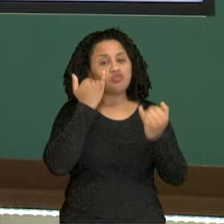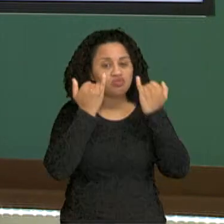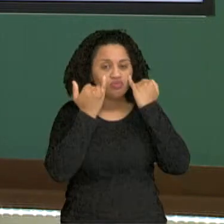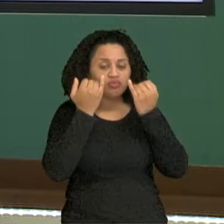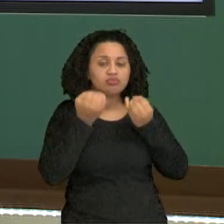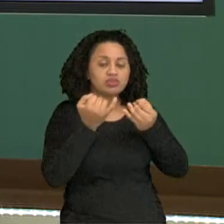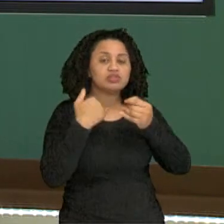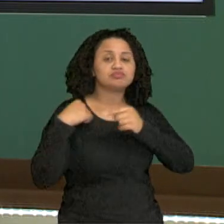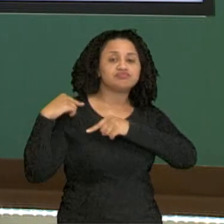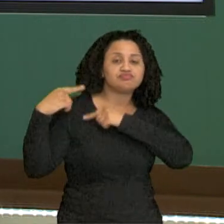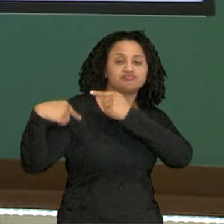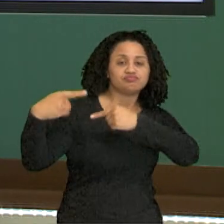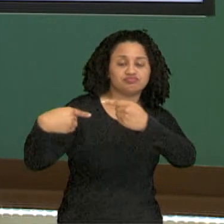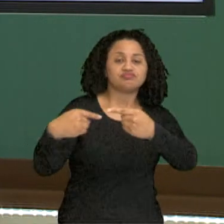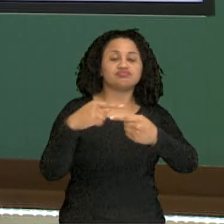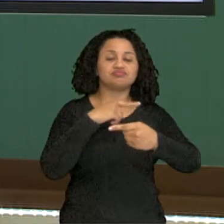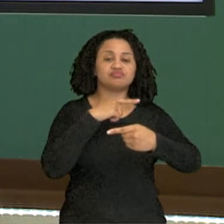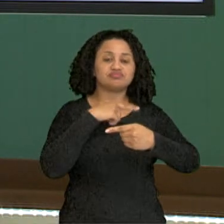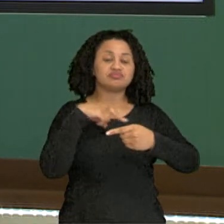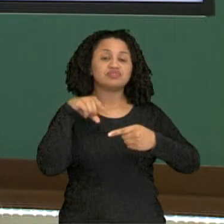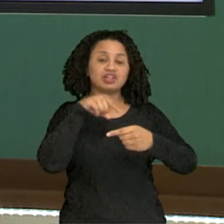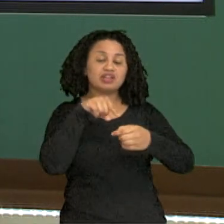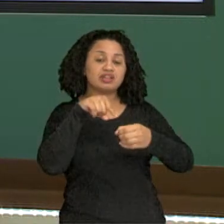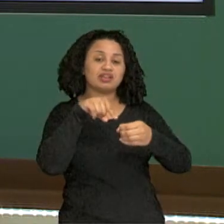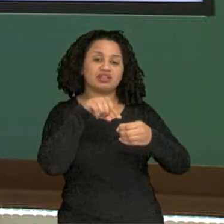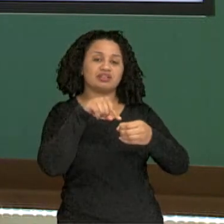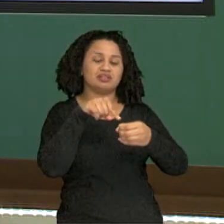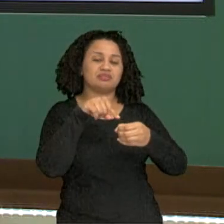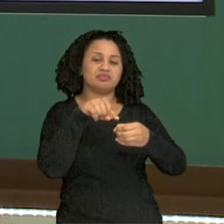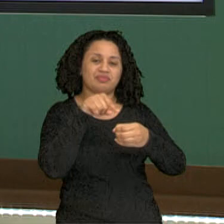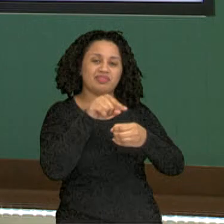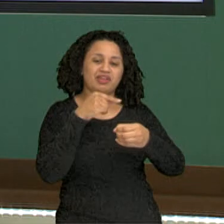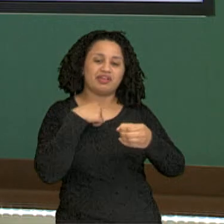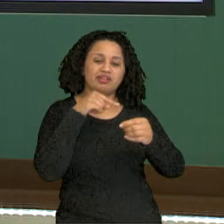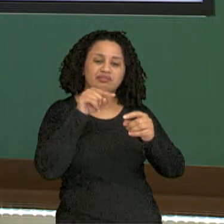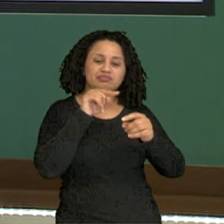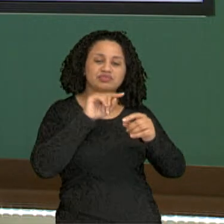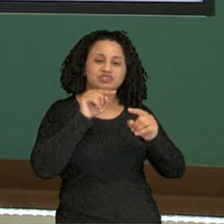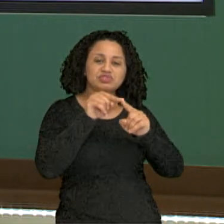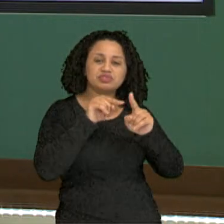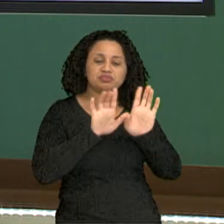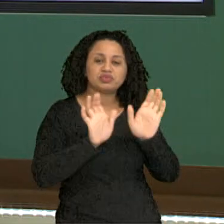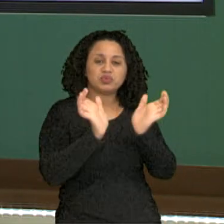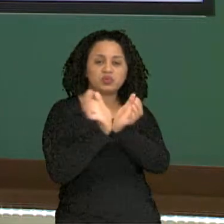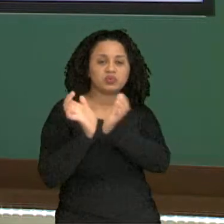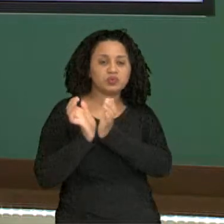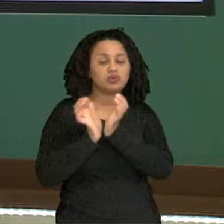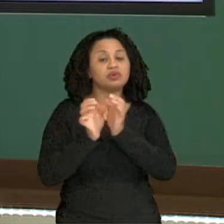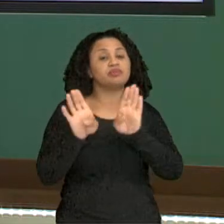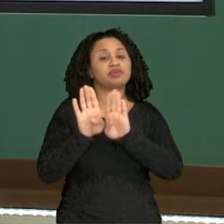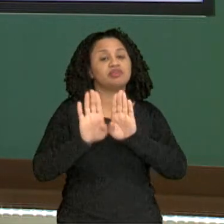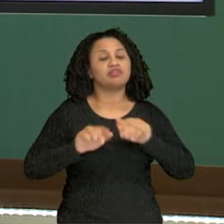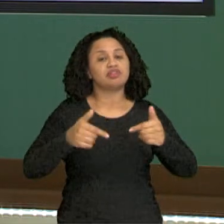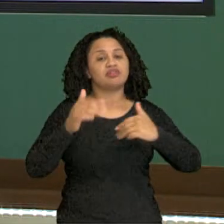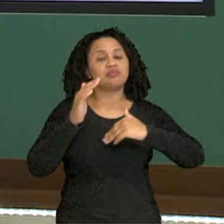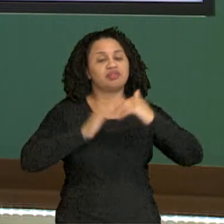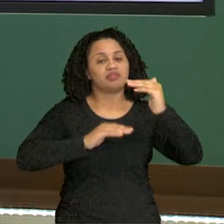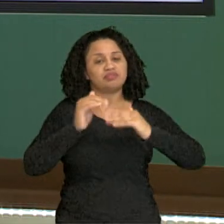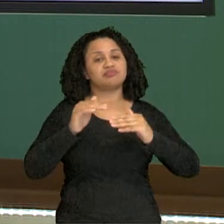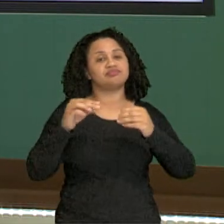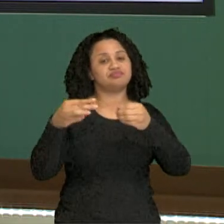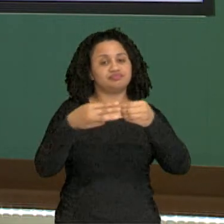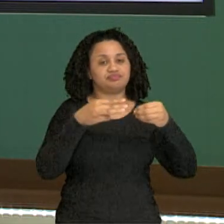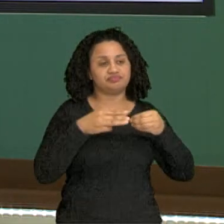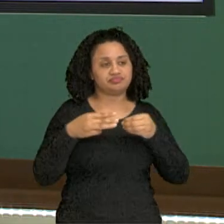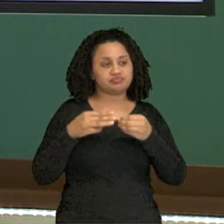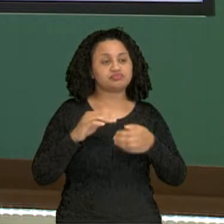informações hereditárias daquela determinada espécie, além de comandar as atividades celulares. Então,